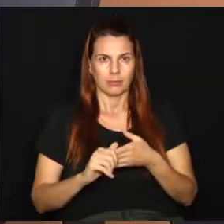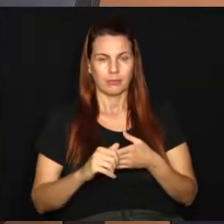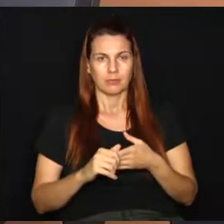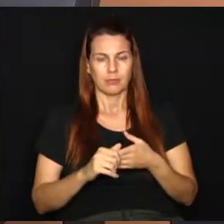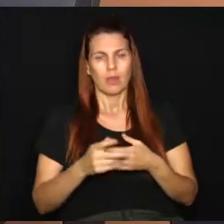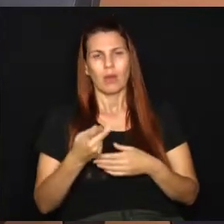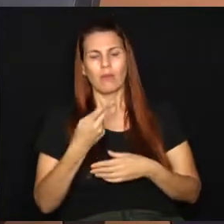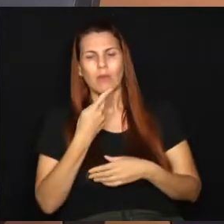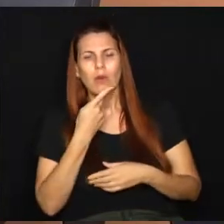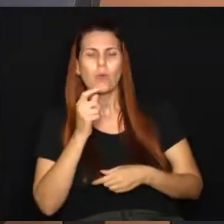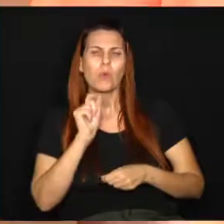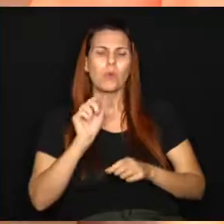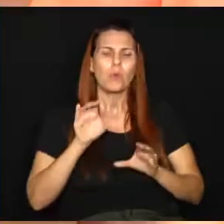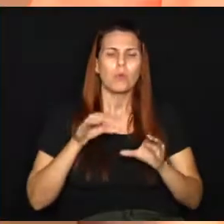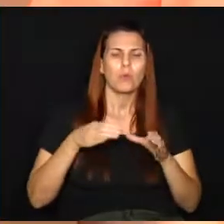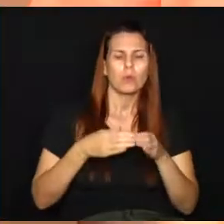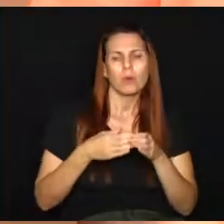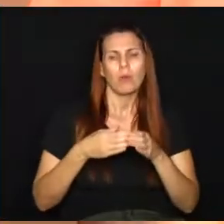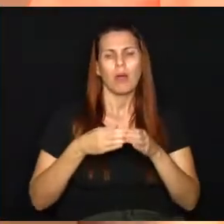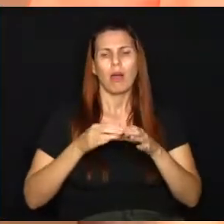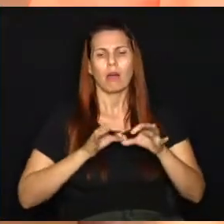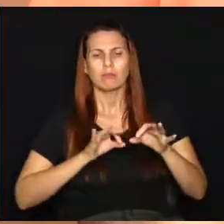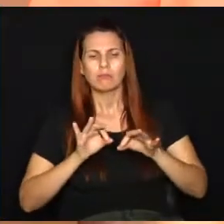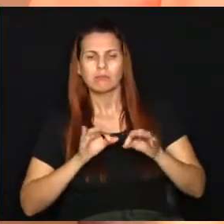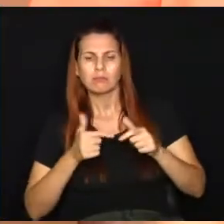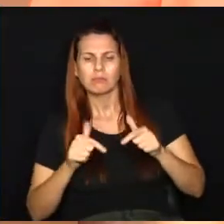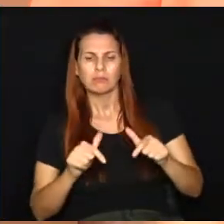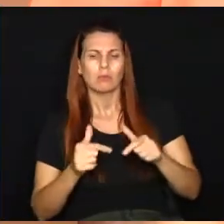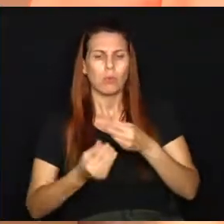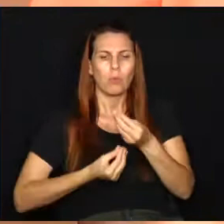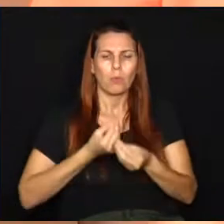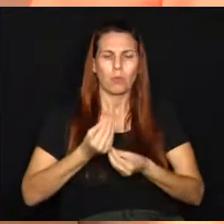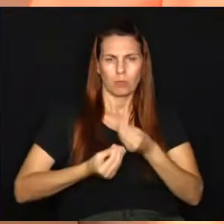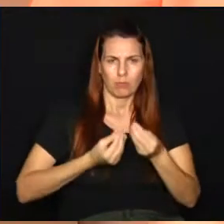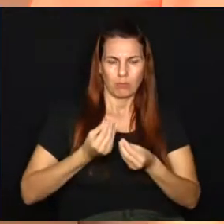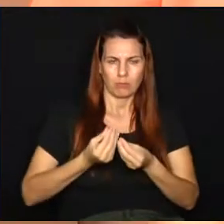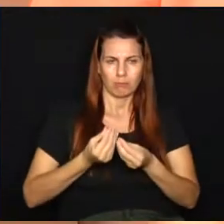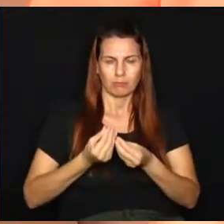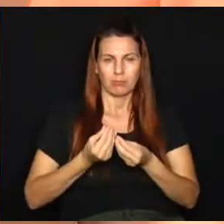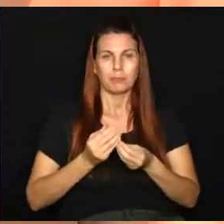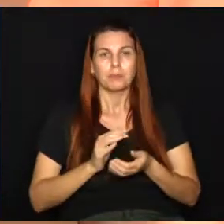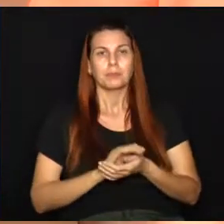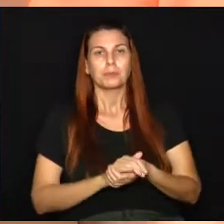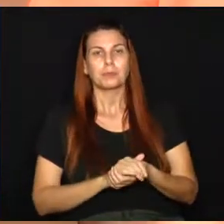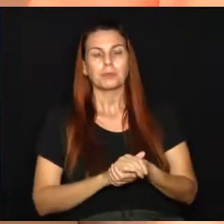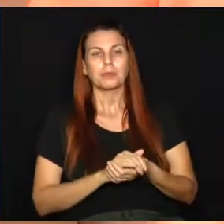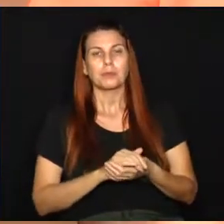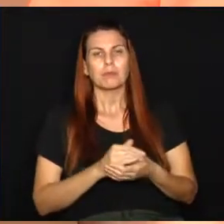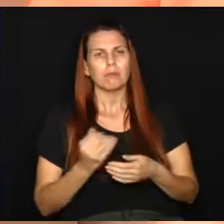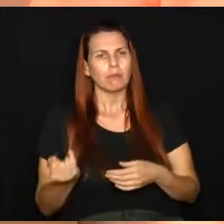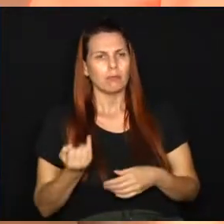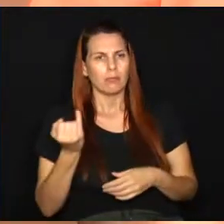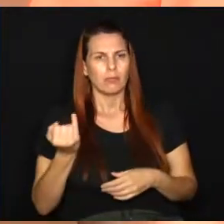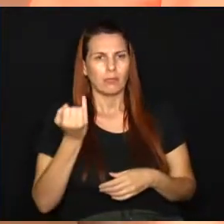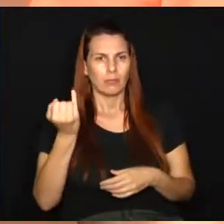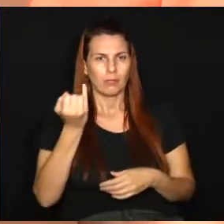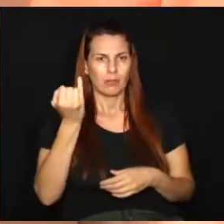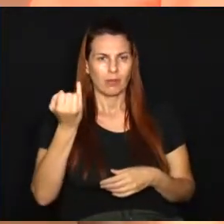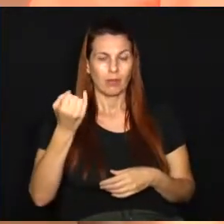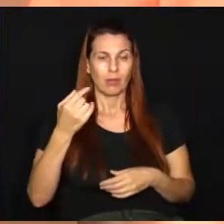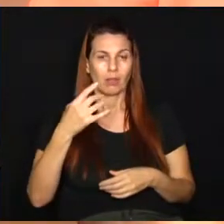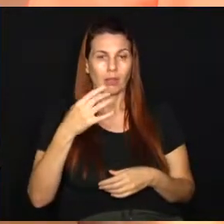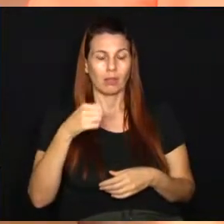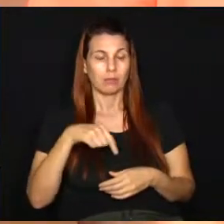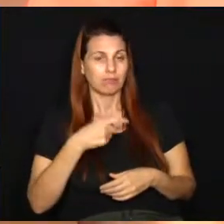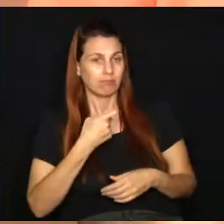o que é o coletivo, como que vocês se organizam, né? Enfim, qual é o trabalho desenvolvido. Acho que é importante a cidade, né,